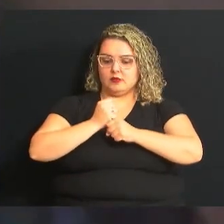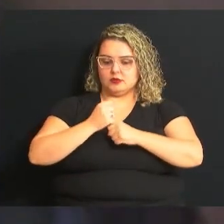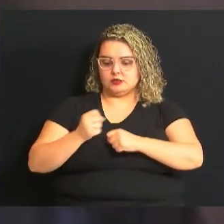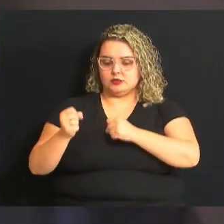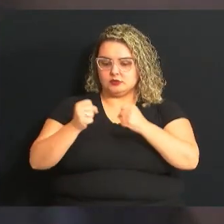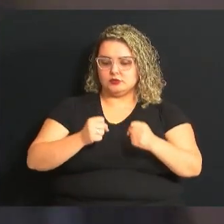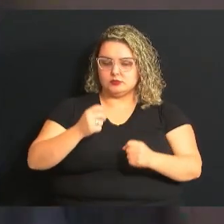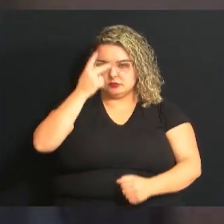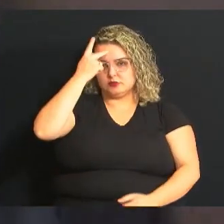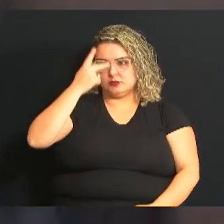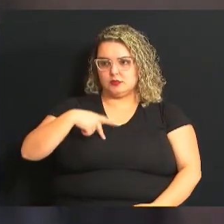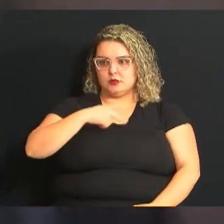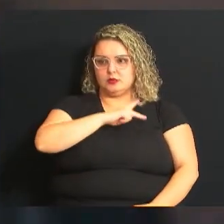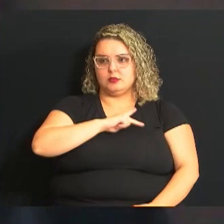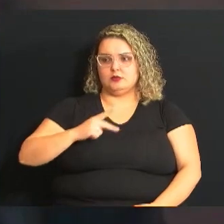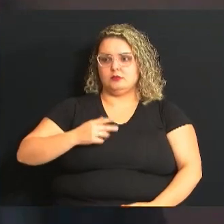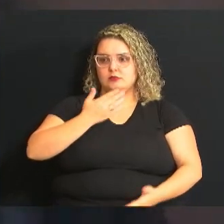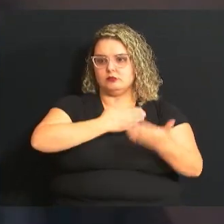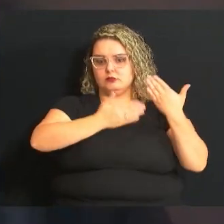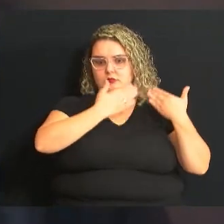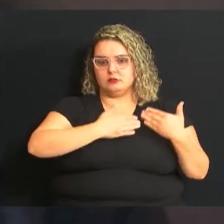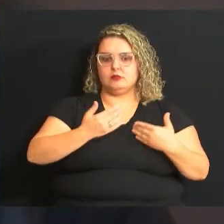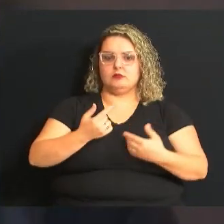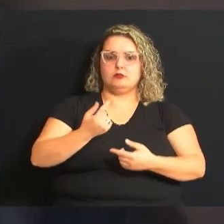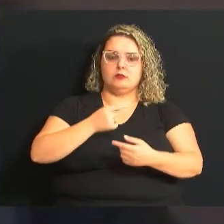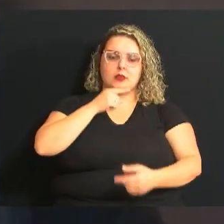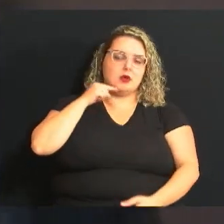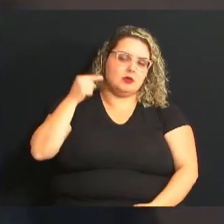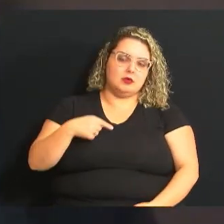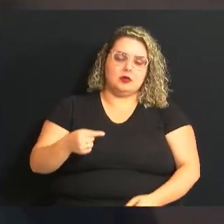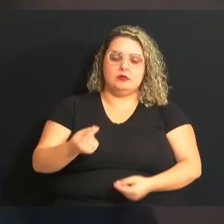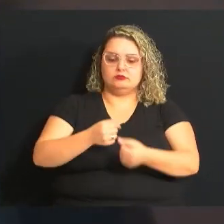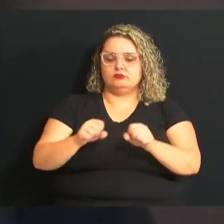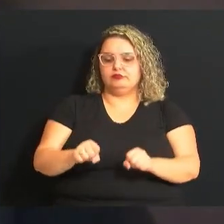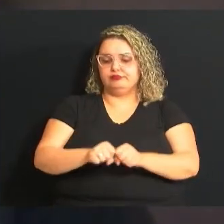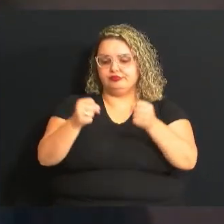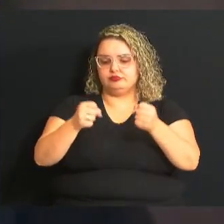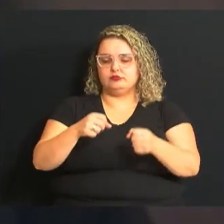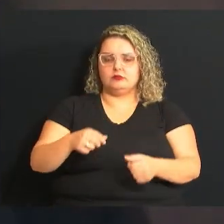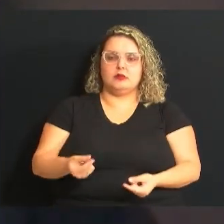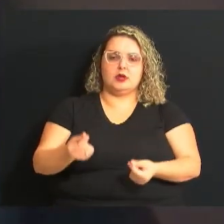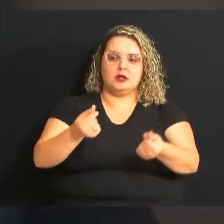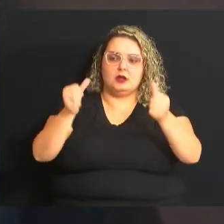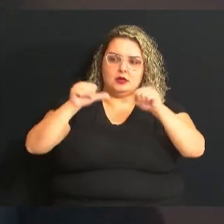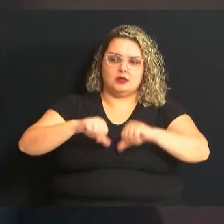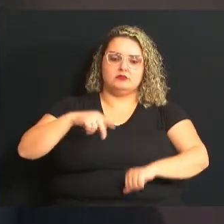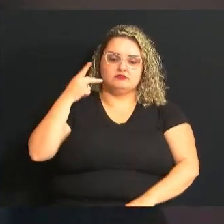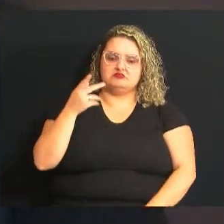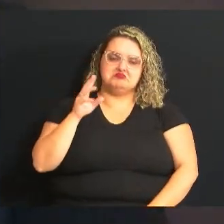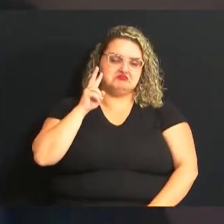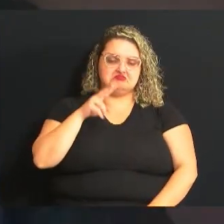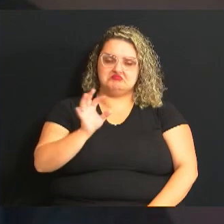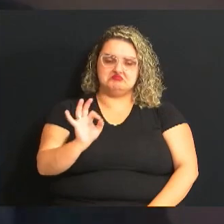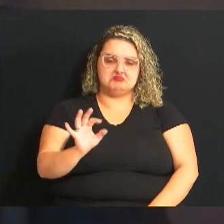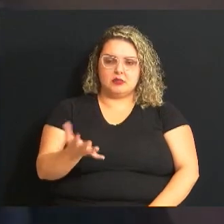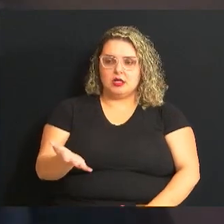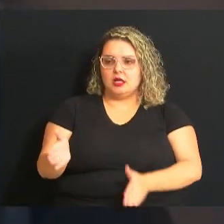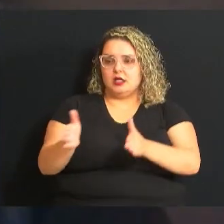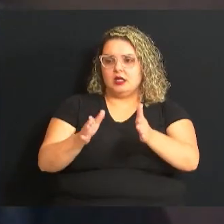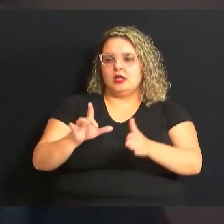né? Agora, respondendo aquela tua pergunta inicial, imagine o quanto uma pessoa que sabe ler uma obra como